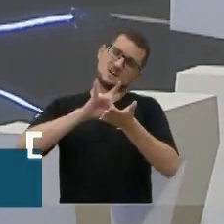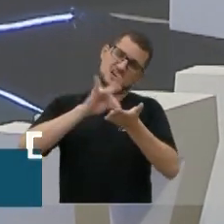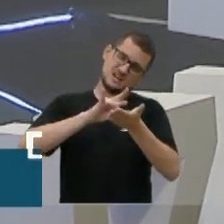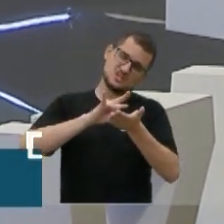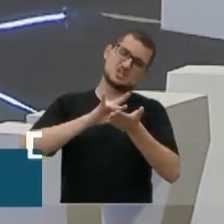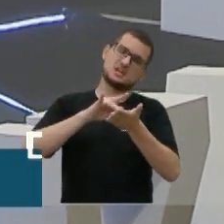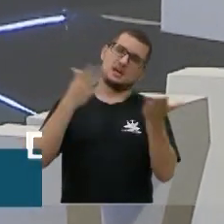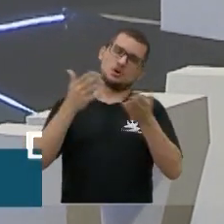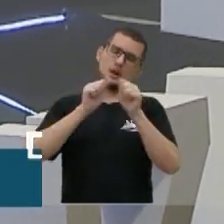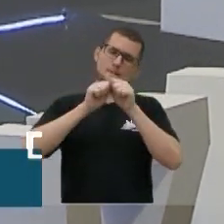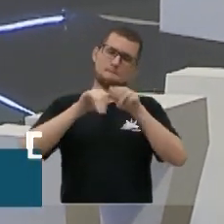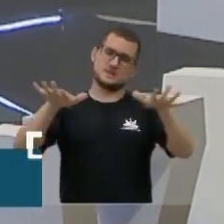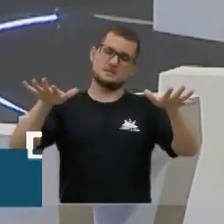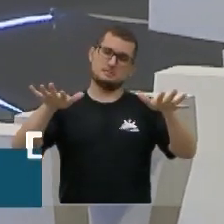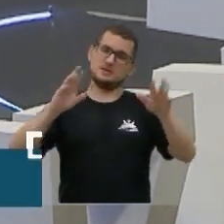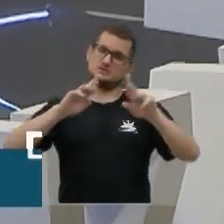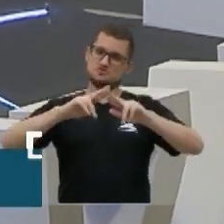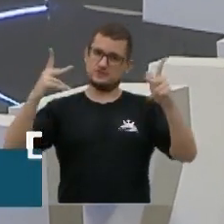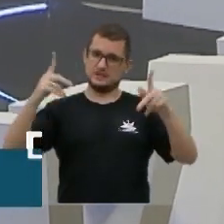mas no ano passado